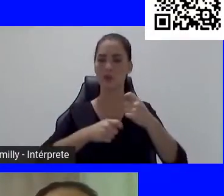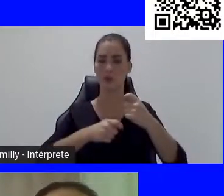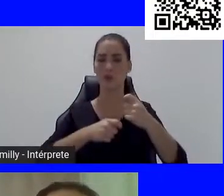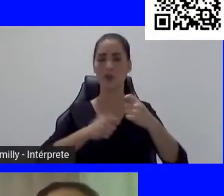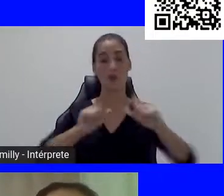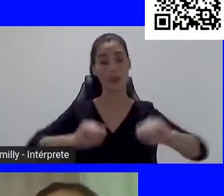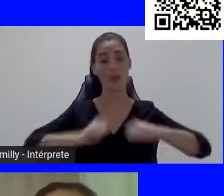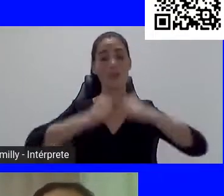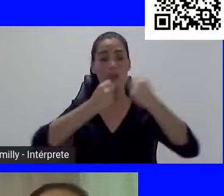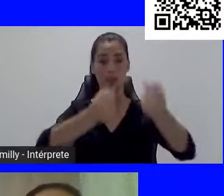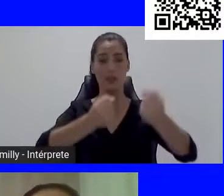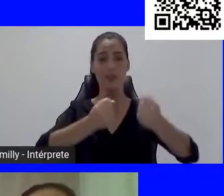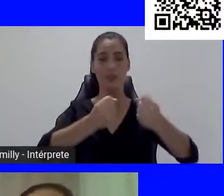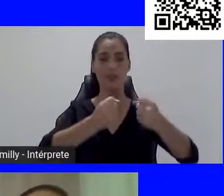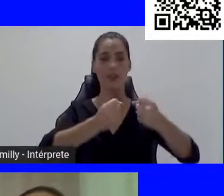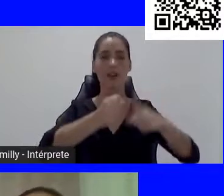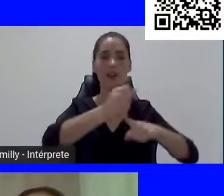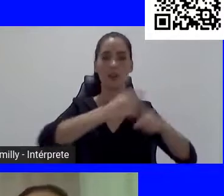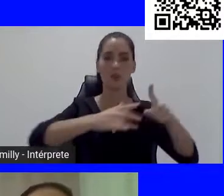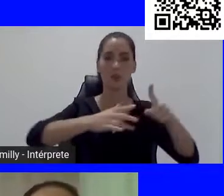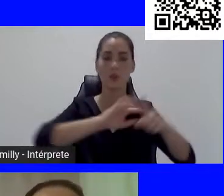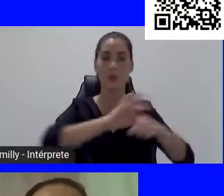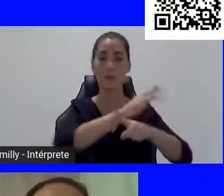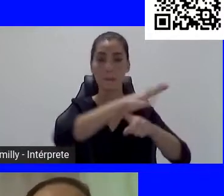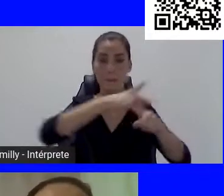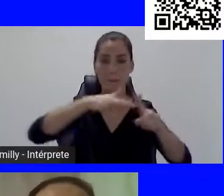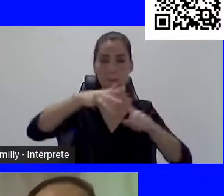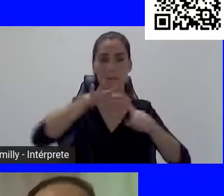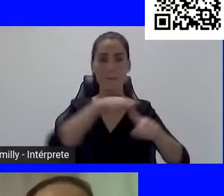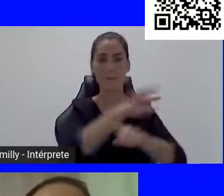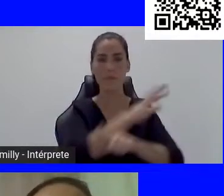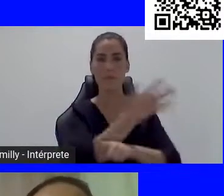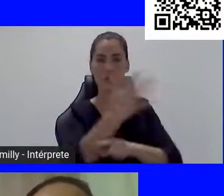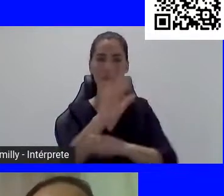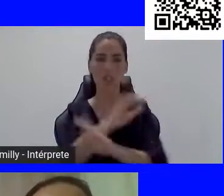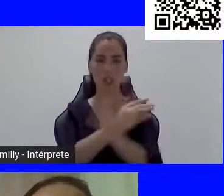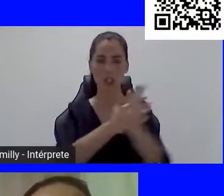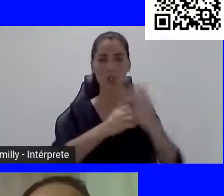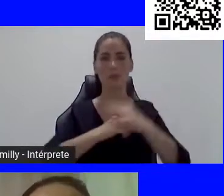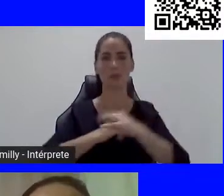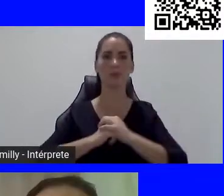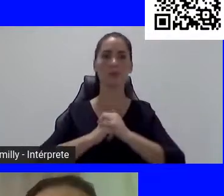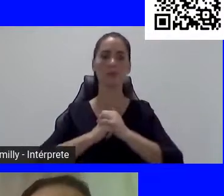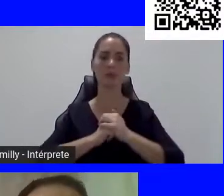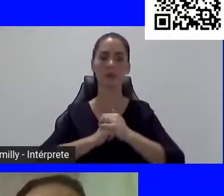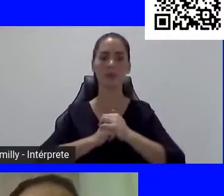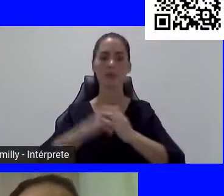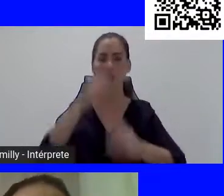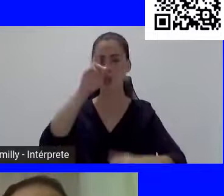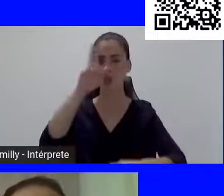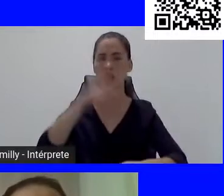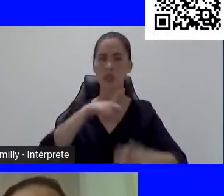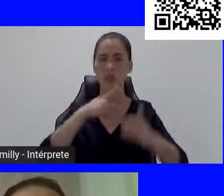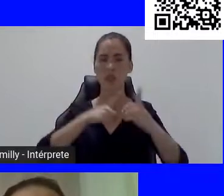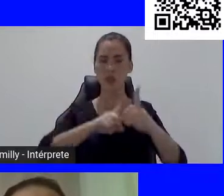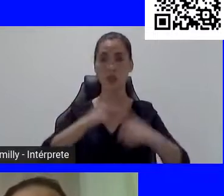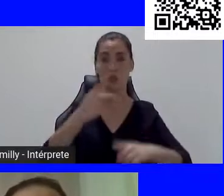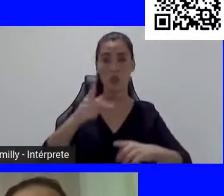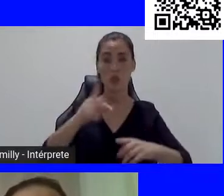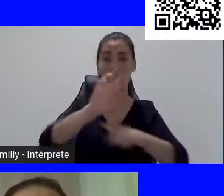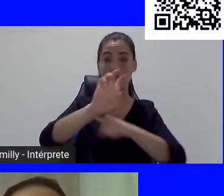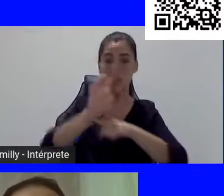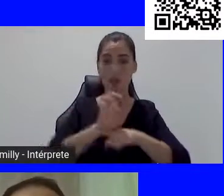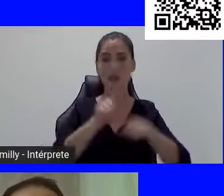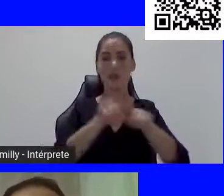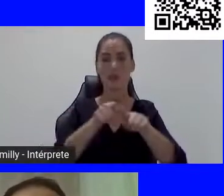A senhora, por exemplo, tem esse desafio no seu estado, né? Na sua base eleitoral também, como enfrentar isso? Bom,